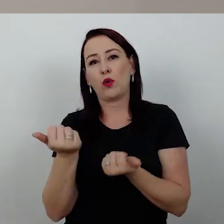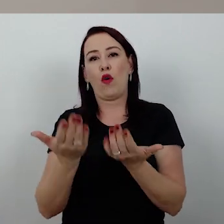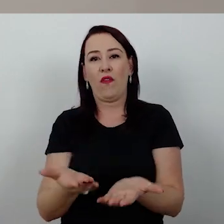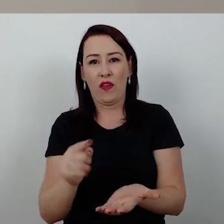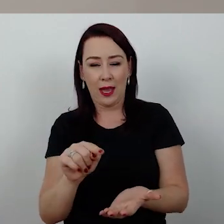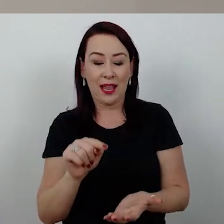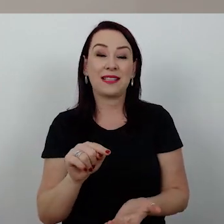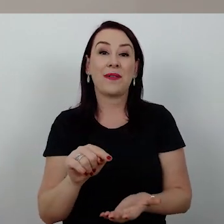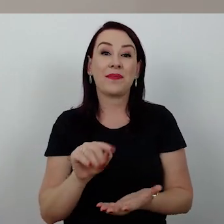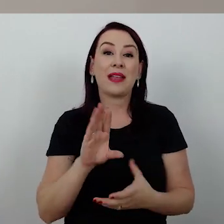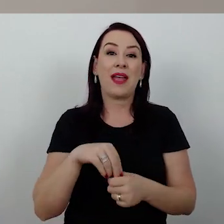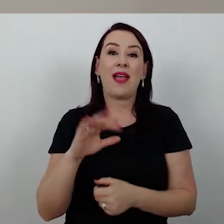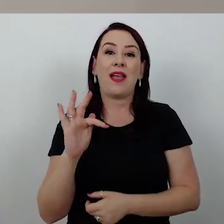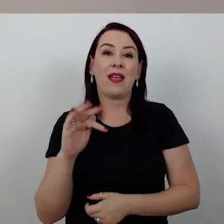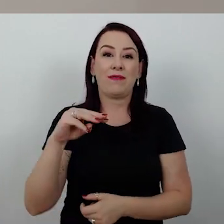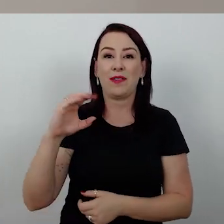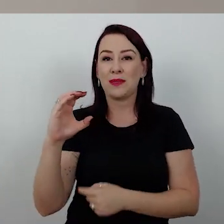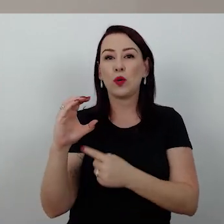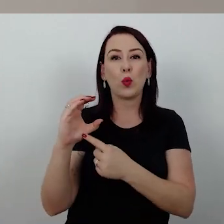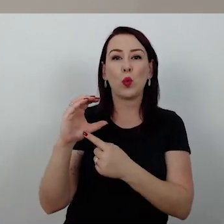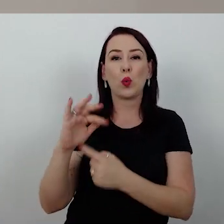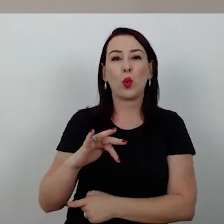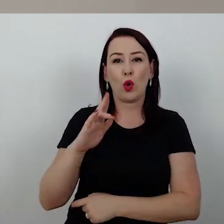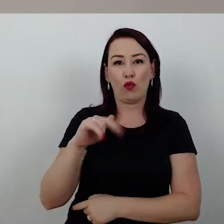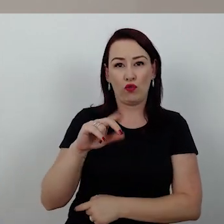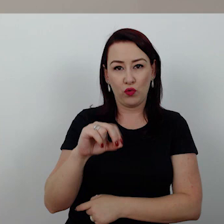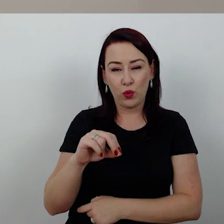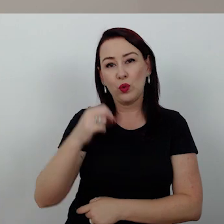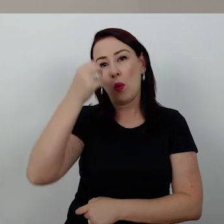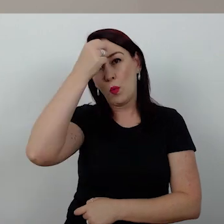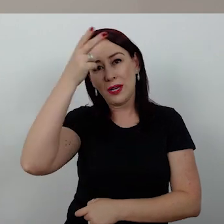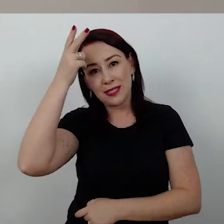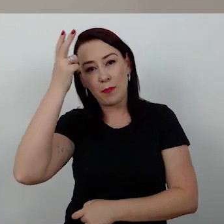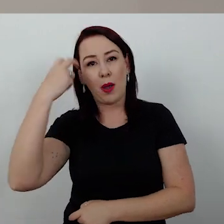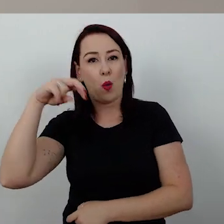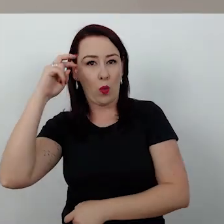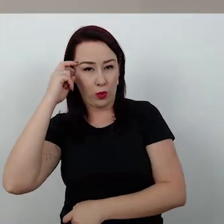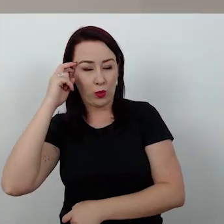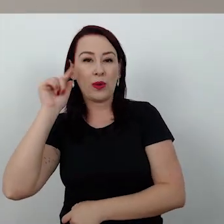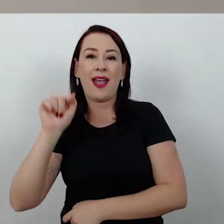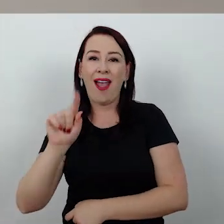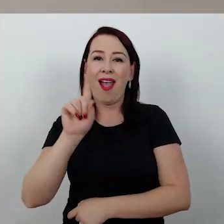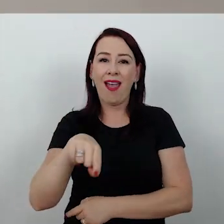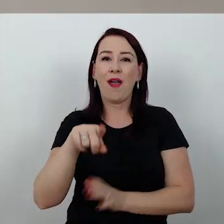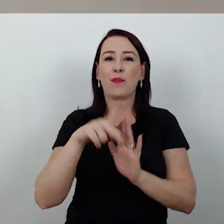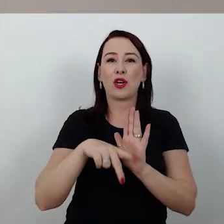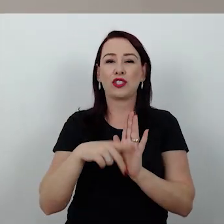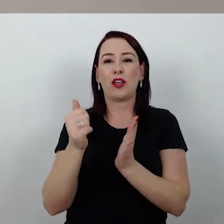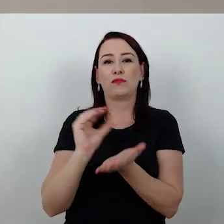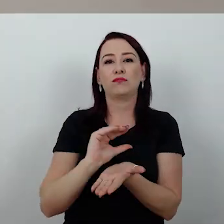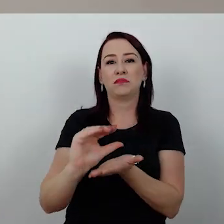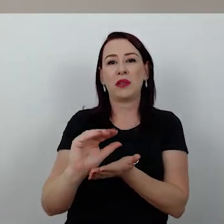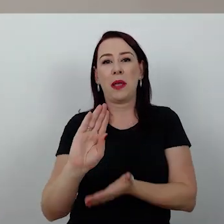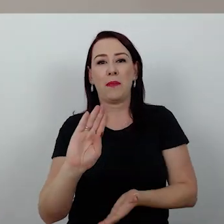as políticas culturais. E aí, dentro do Fundo Municipal de Cultura, a gente cria um edital específico, que tem o mesmo nome do programa, que é o BH